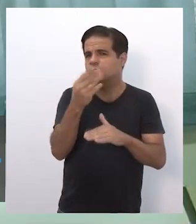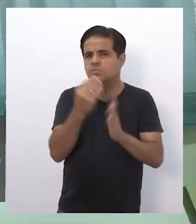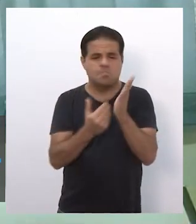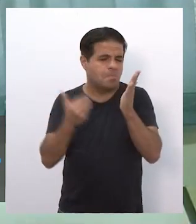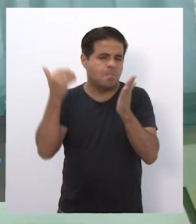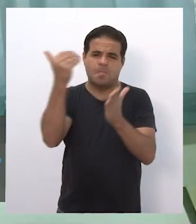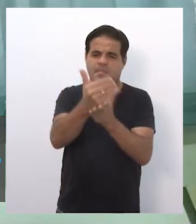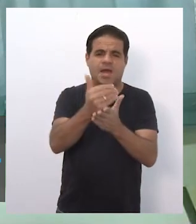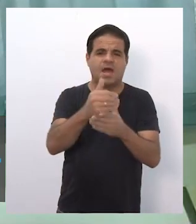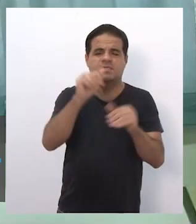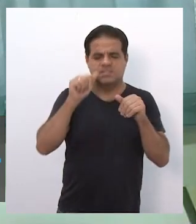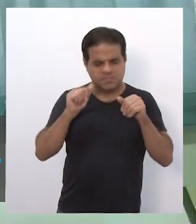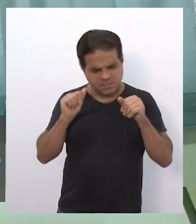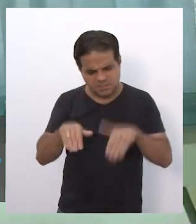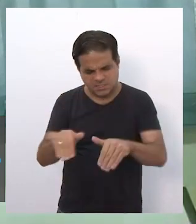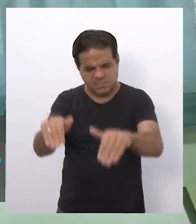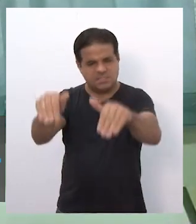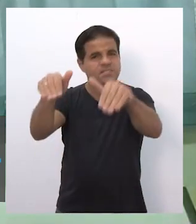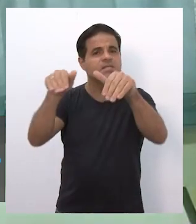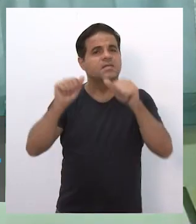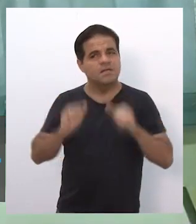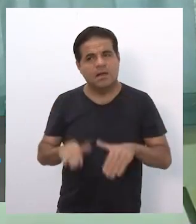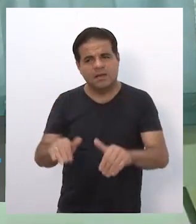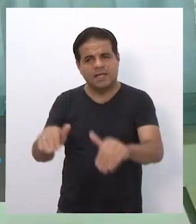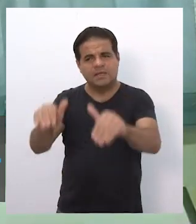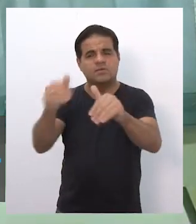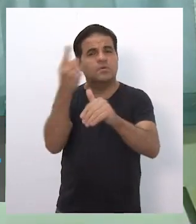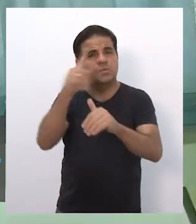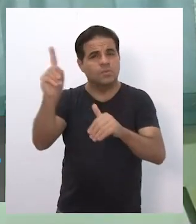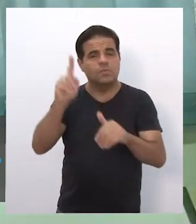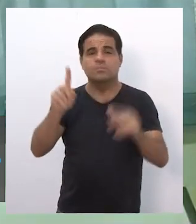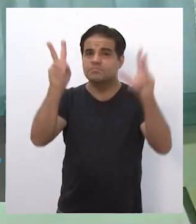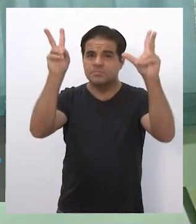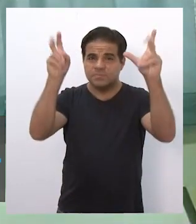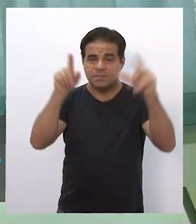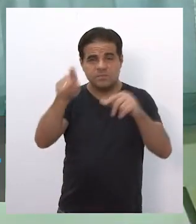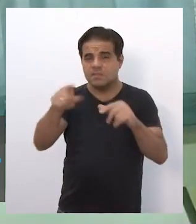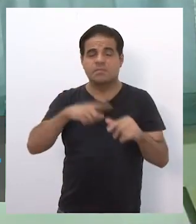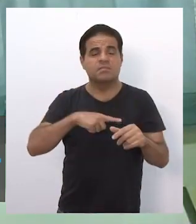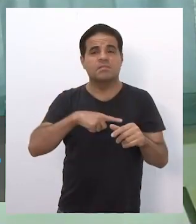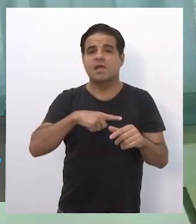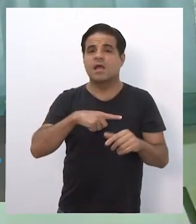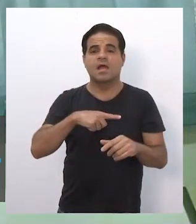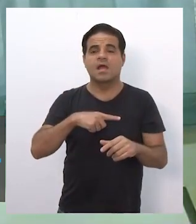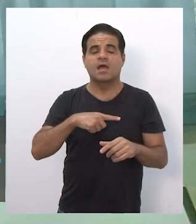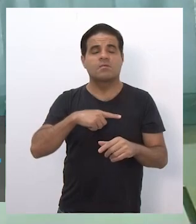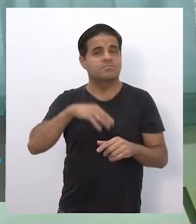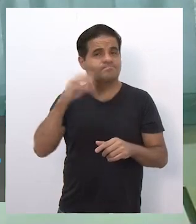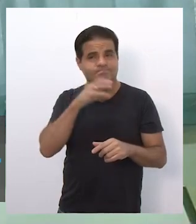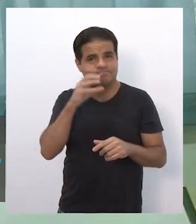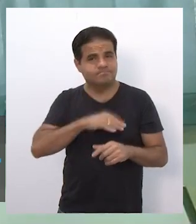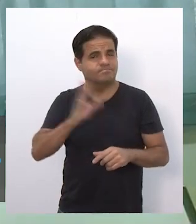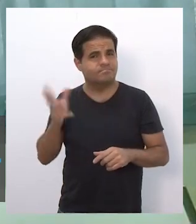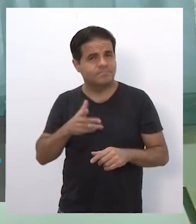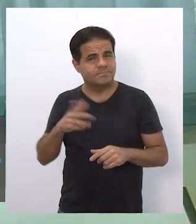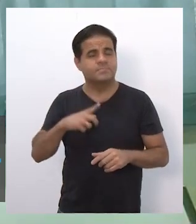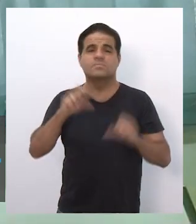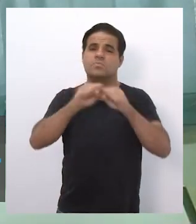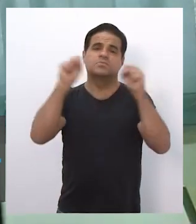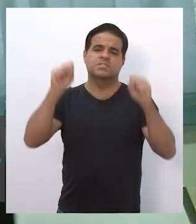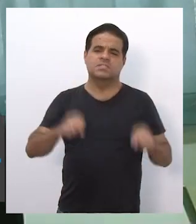maior de arquivos em um único tempo, você tem uma agilidade no